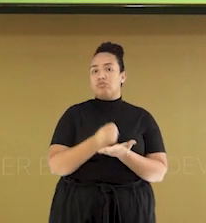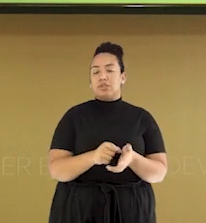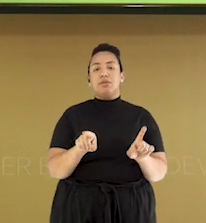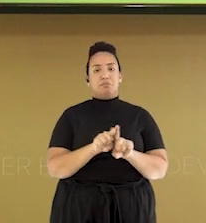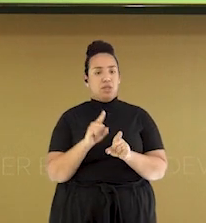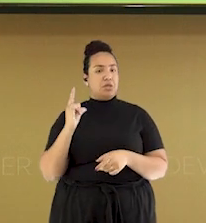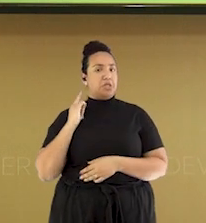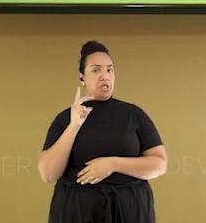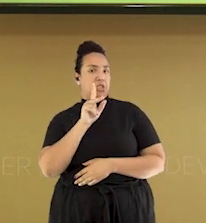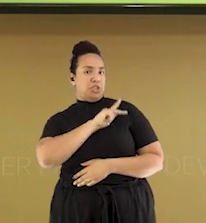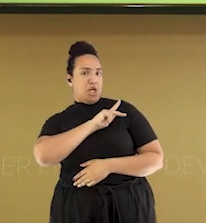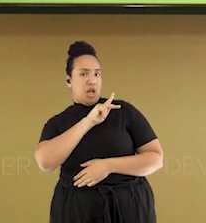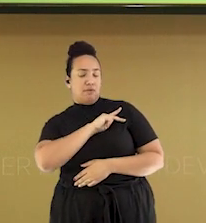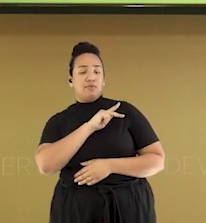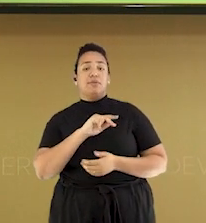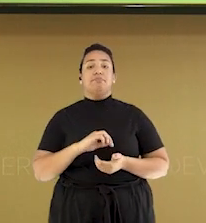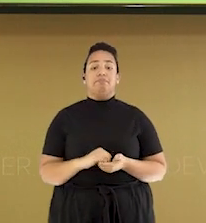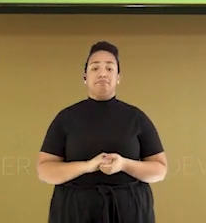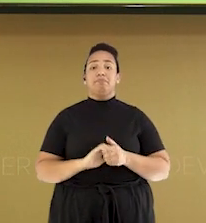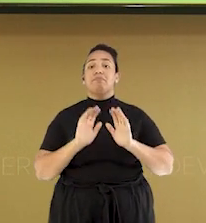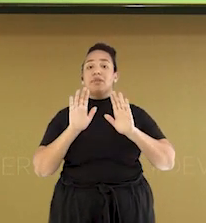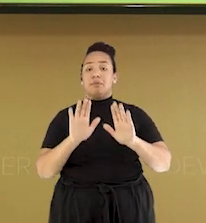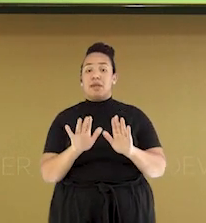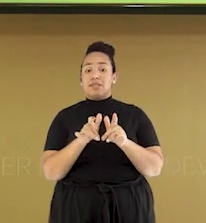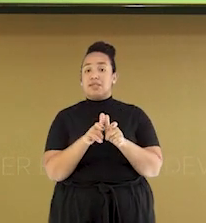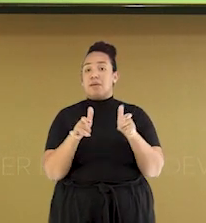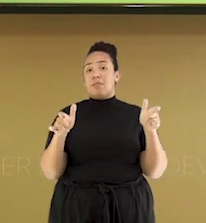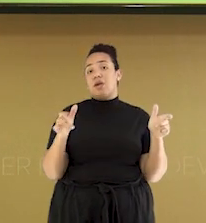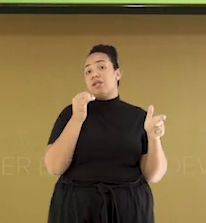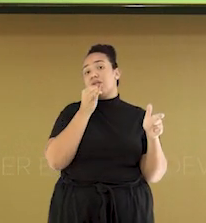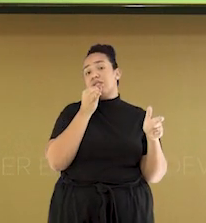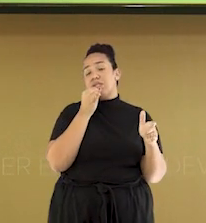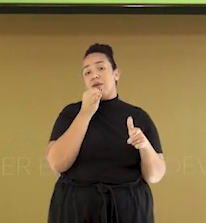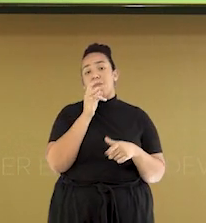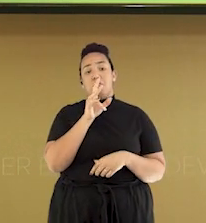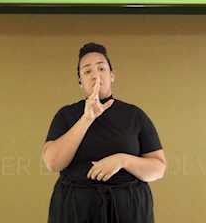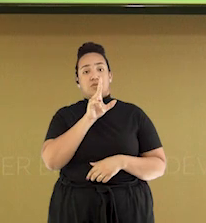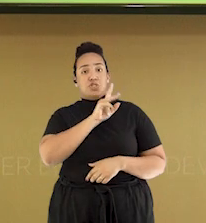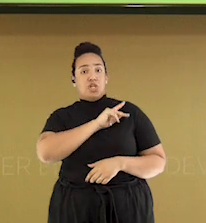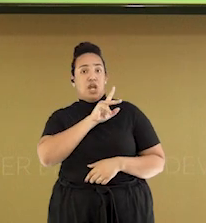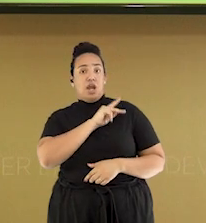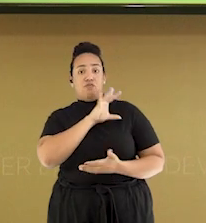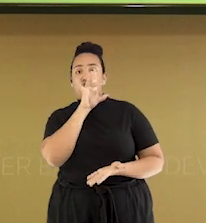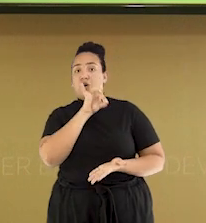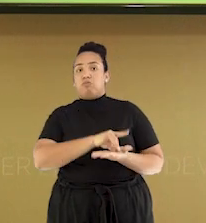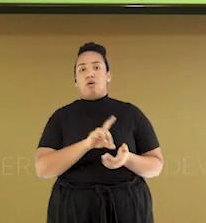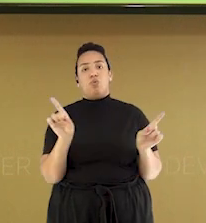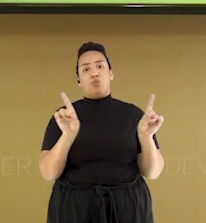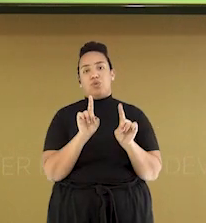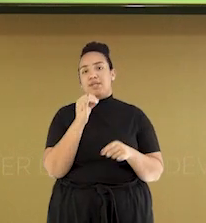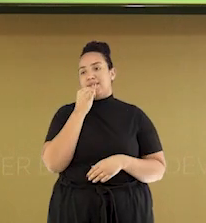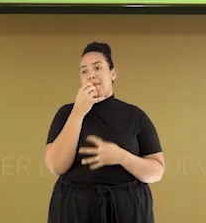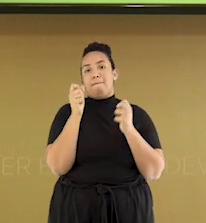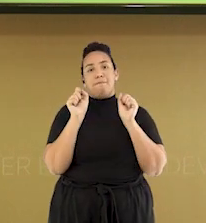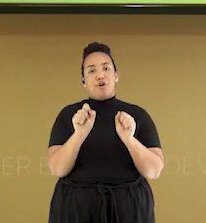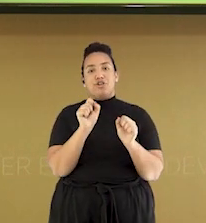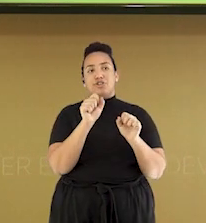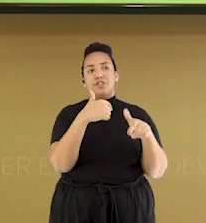patrão. Mas muitos deles trabalham sem ter um patrão fixo. Assim, podem aceitar o trabalho que eles